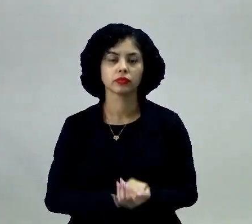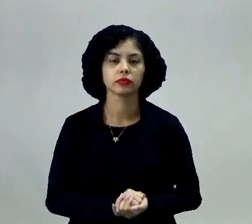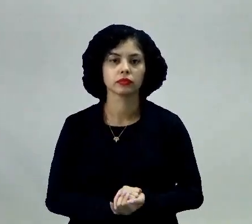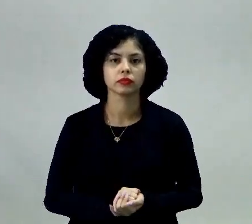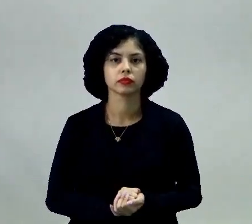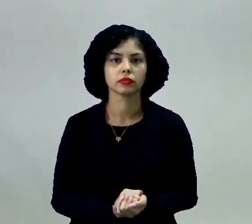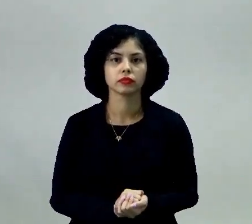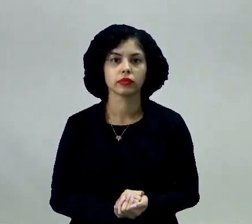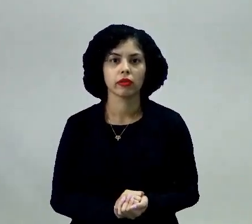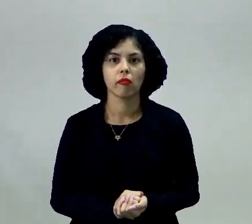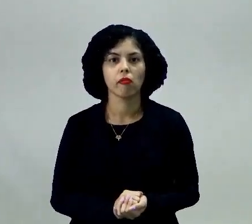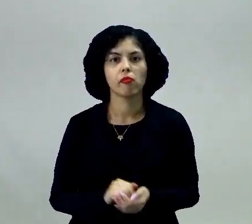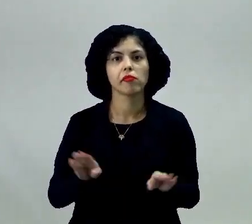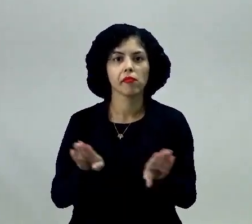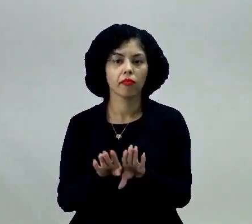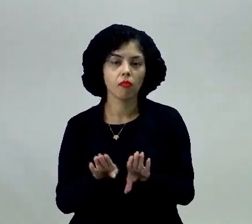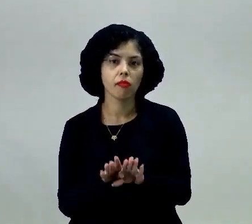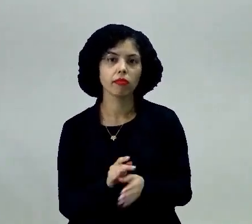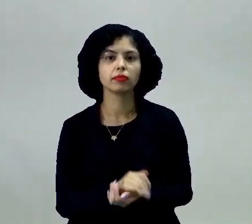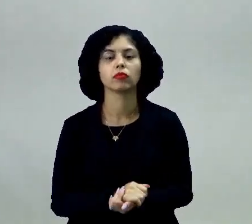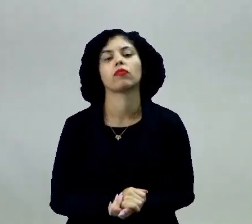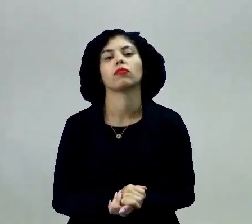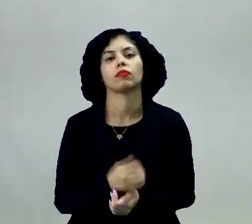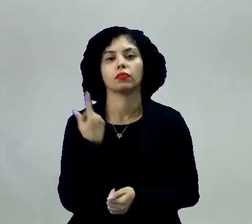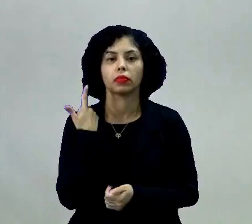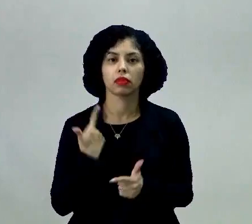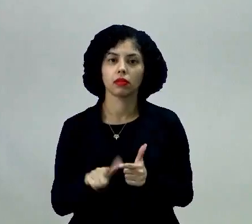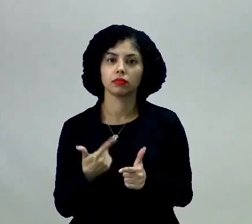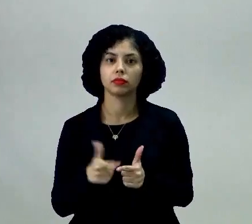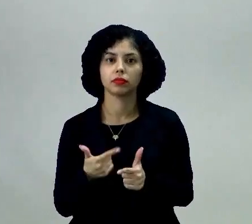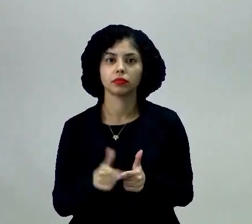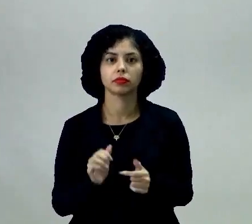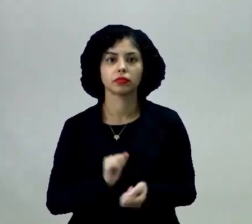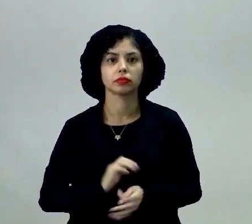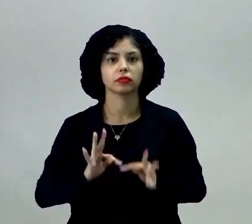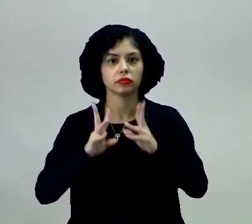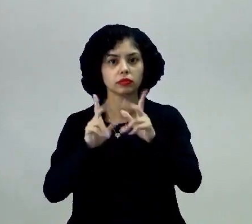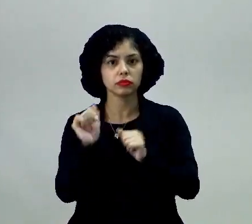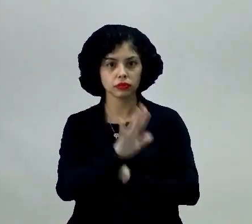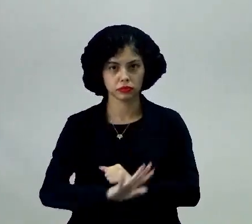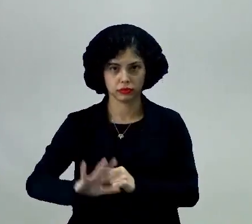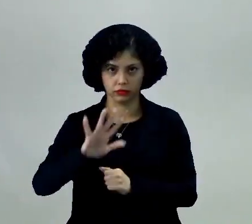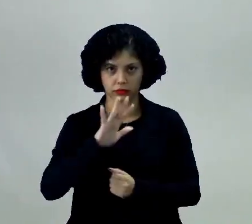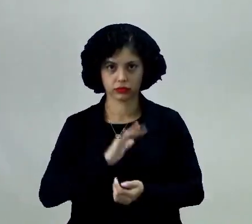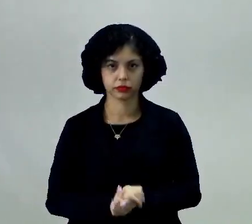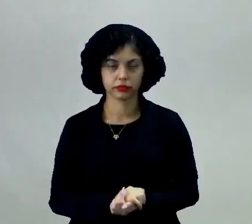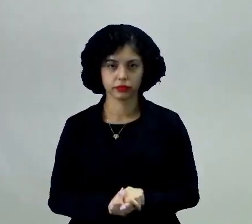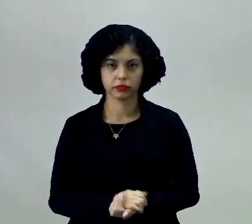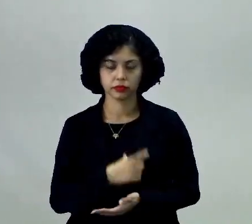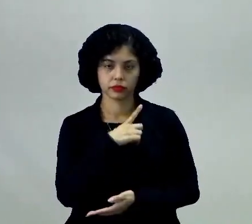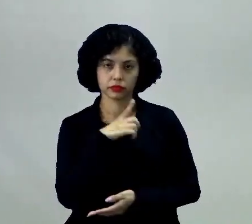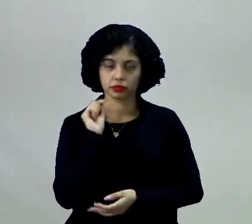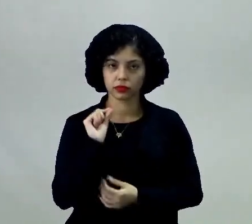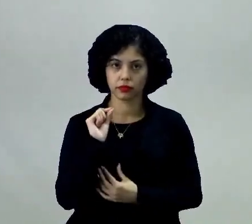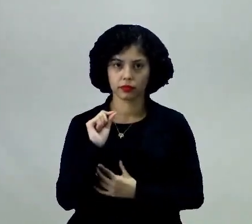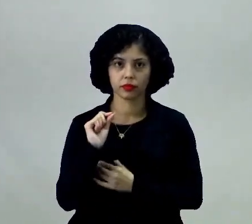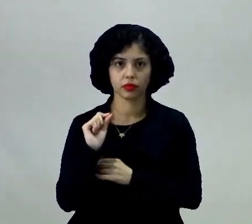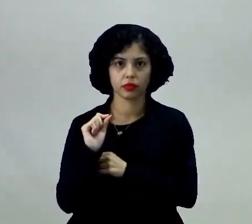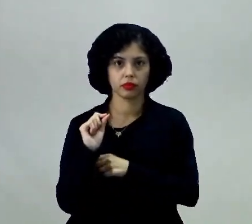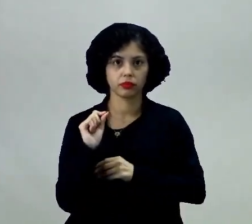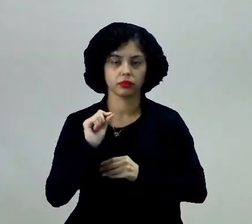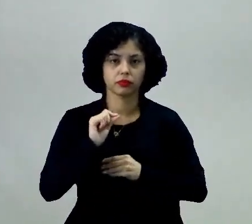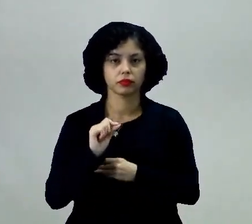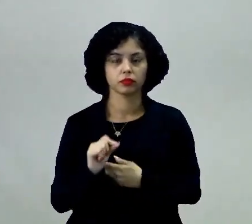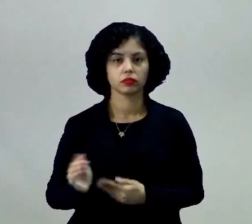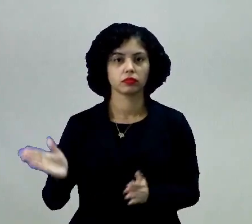né? Gerando, digamos assim, prejuízos em todos os aspectos, né? Nós temos, e até mesmo